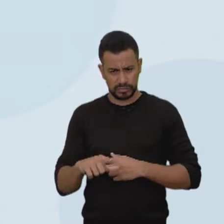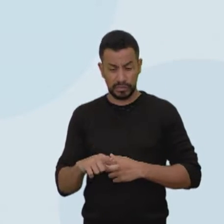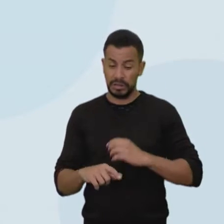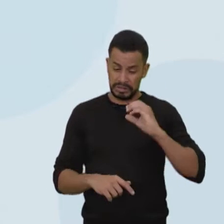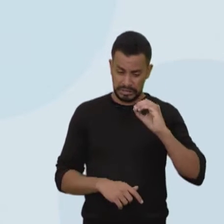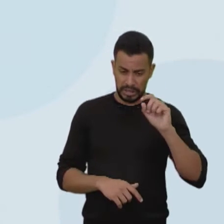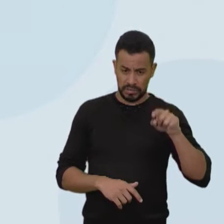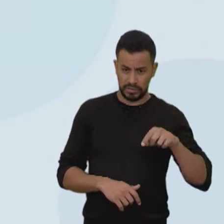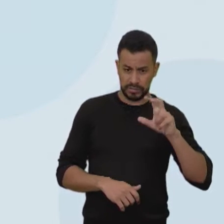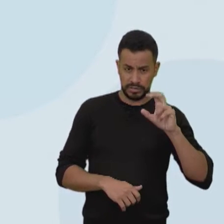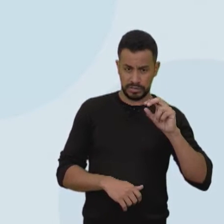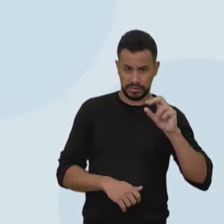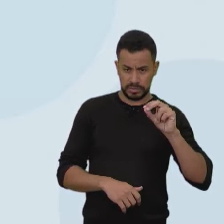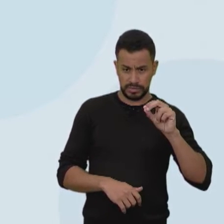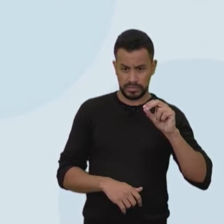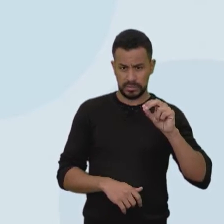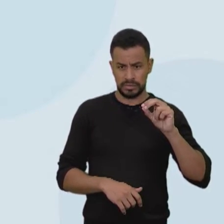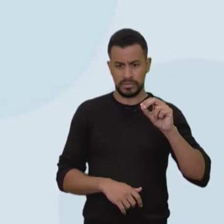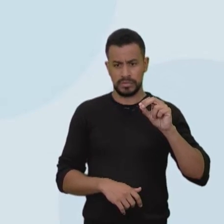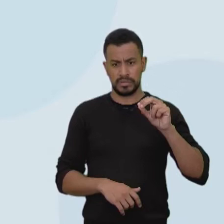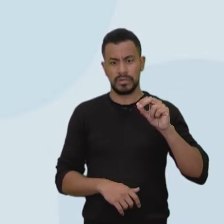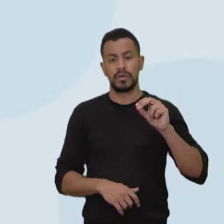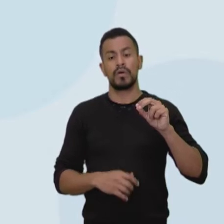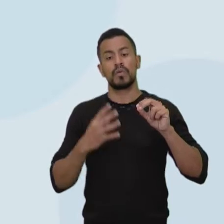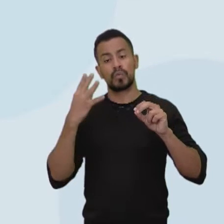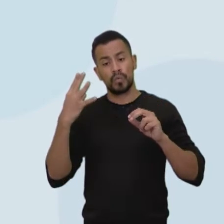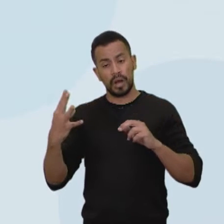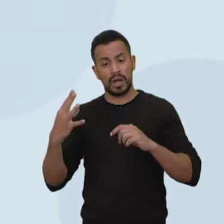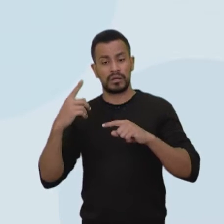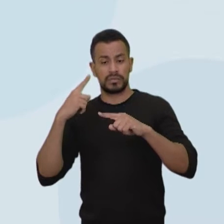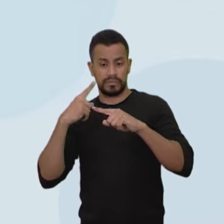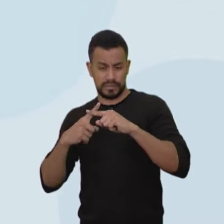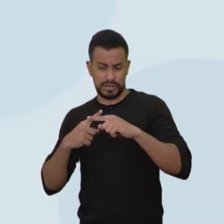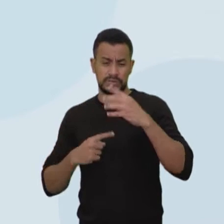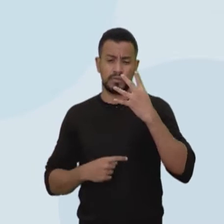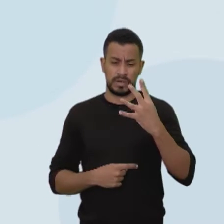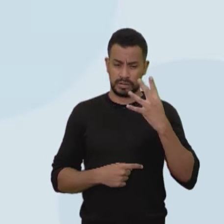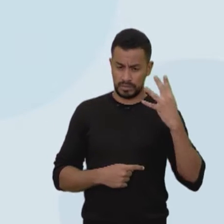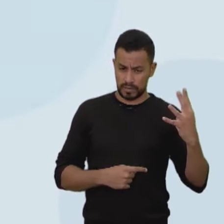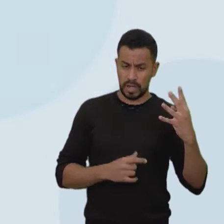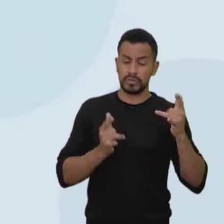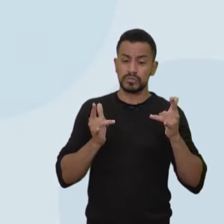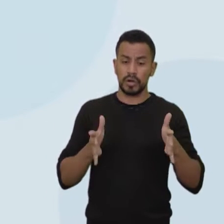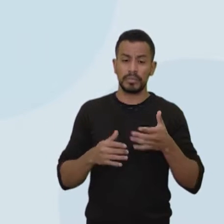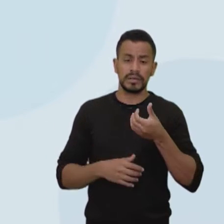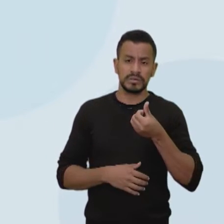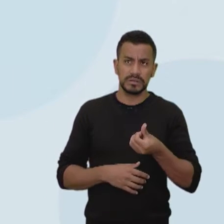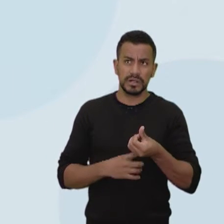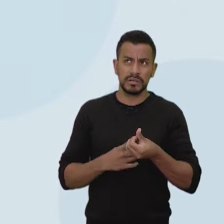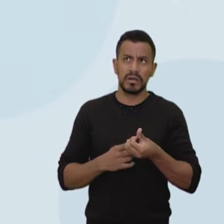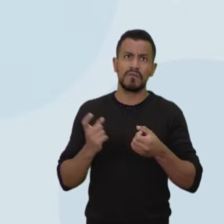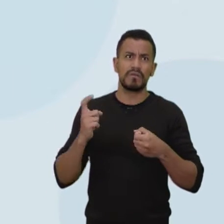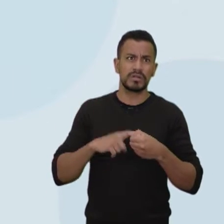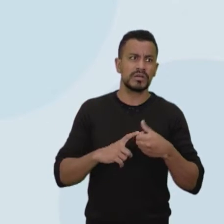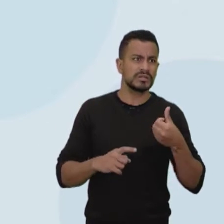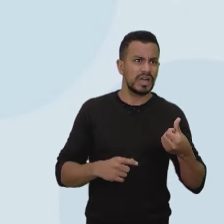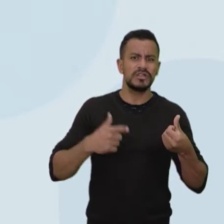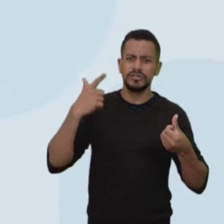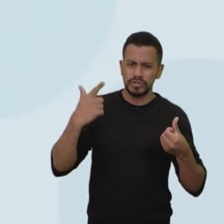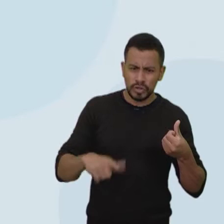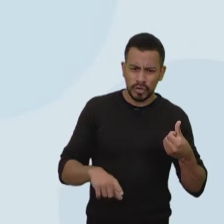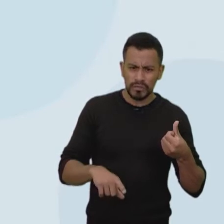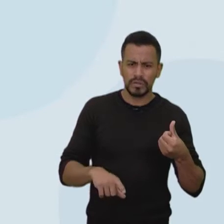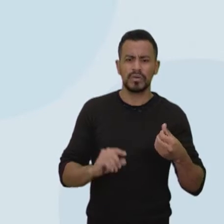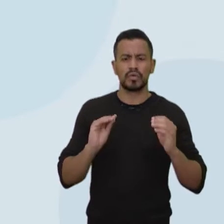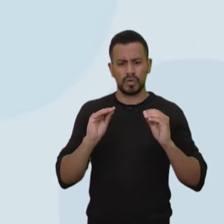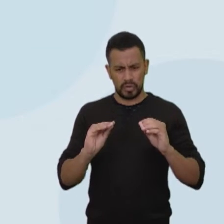50, 4 vezes 44, sobram 6. Começou a voltar 6. A professora está repetindo, tá? Coloca